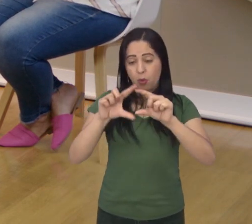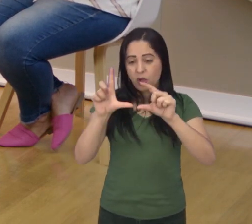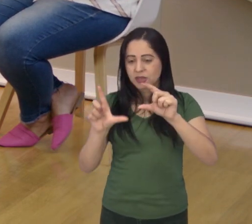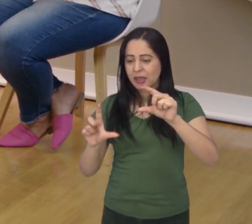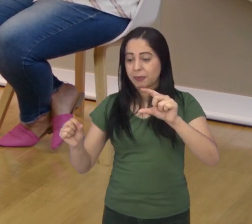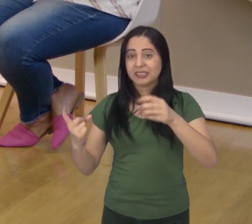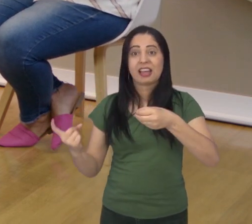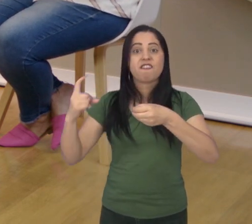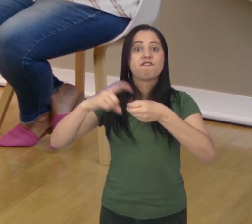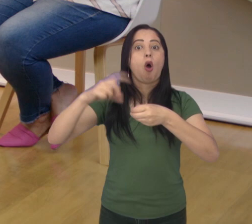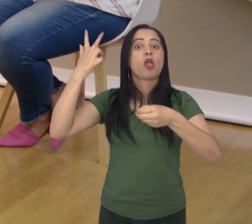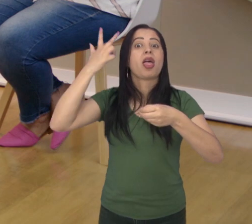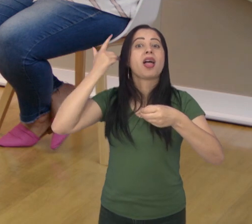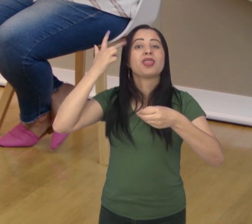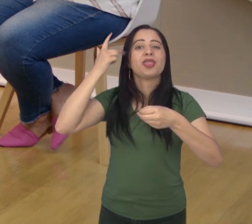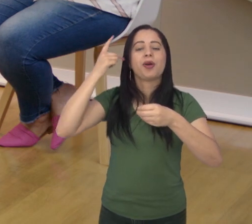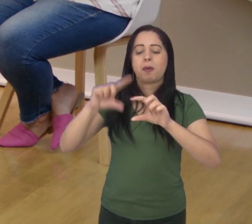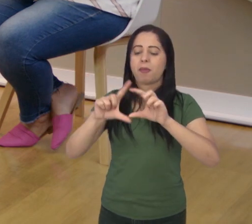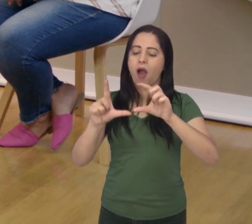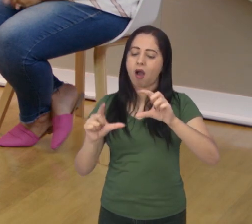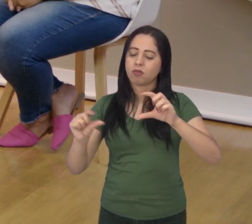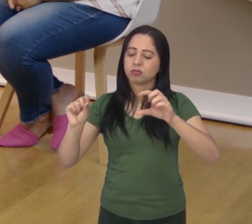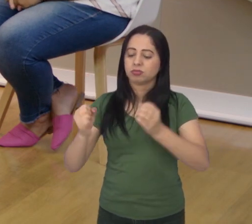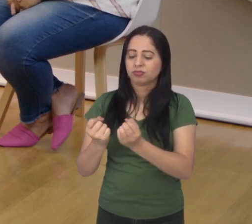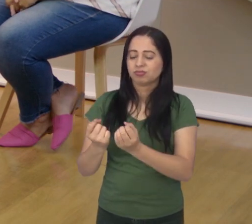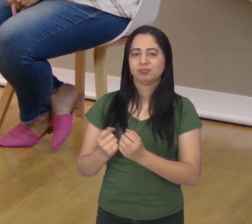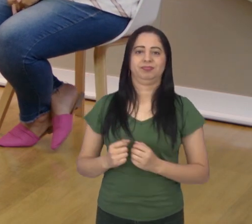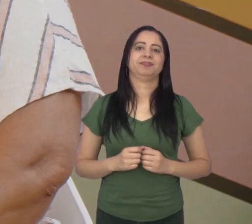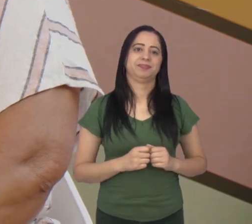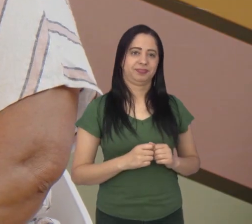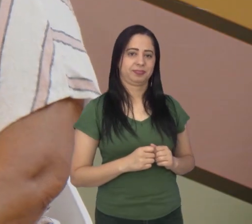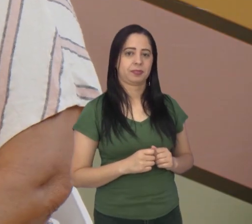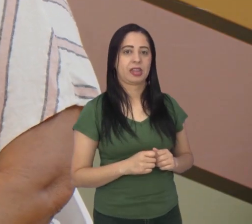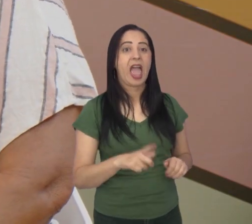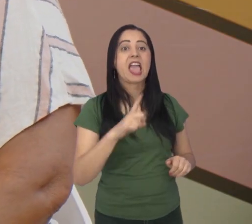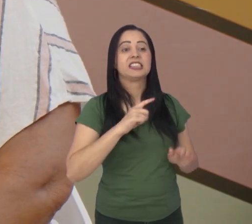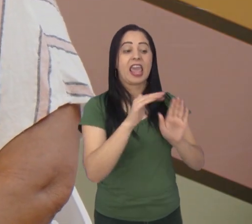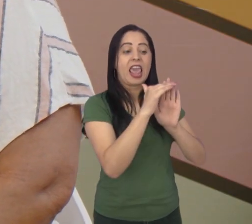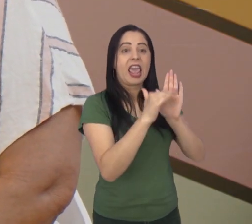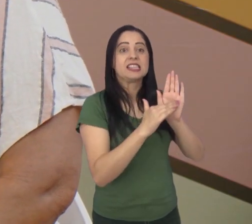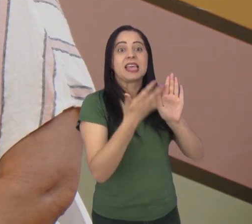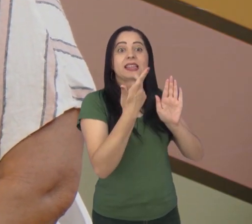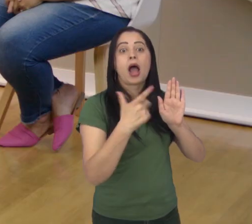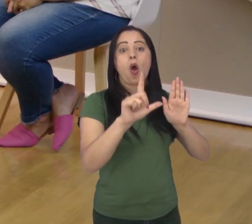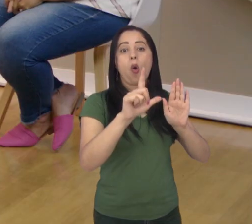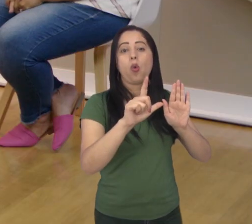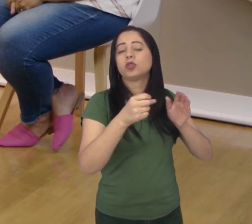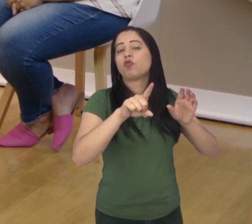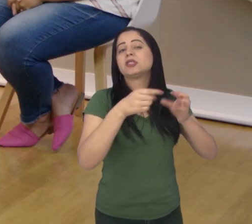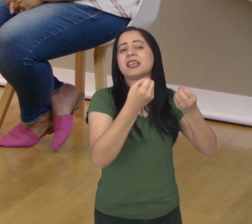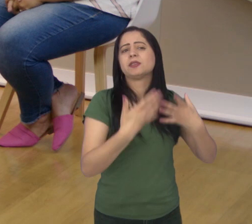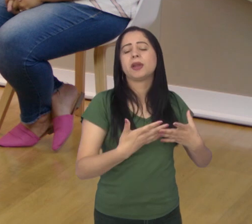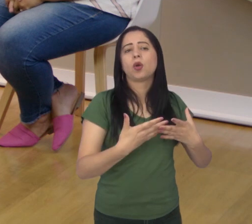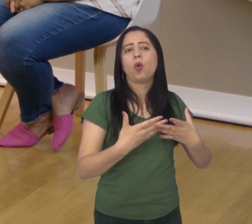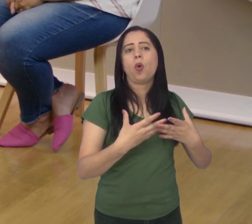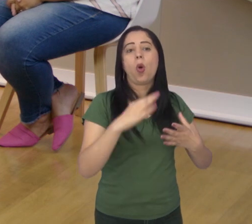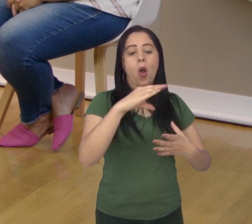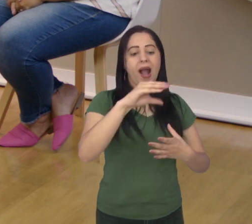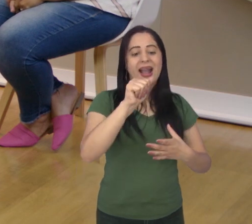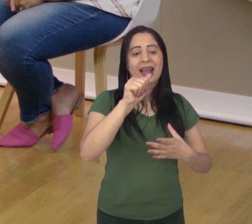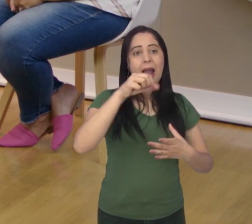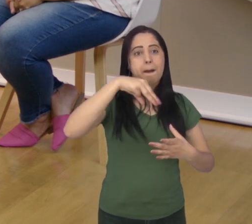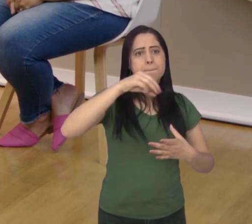por consequência, aquele bichinho vai parar de ficar lá. Ótimo. E tem uma outra receita também que você comentou aqui nos bastidores com